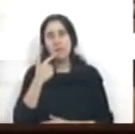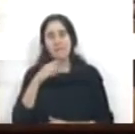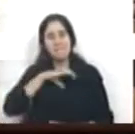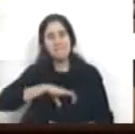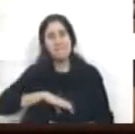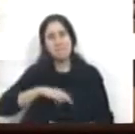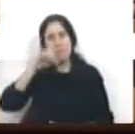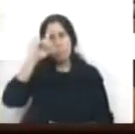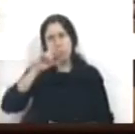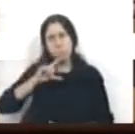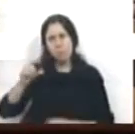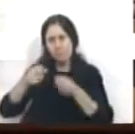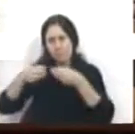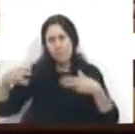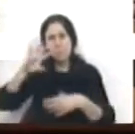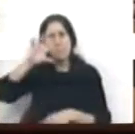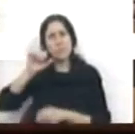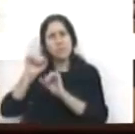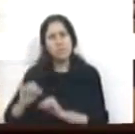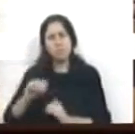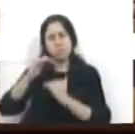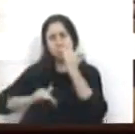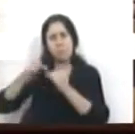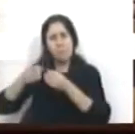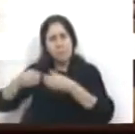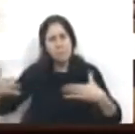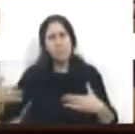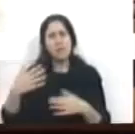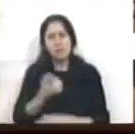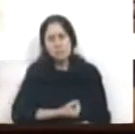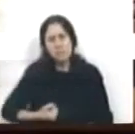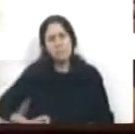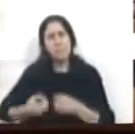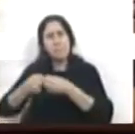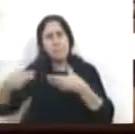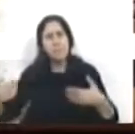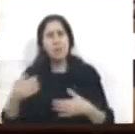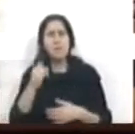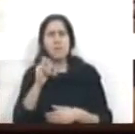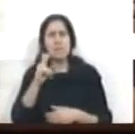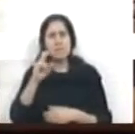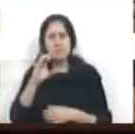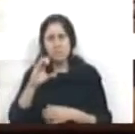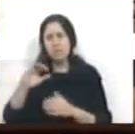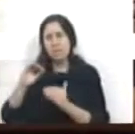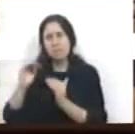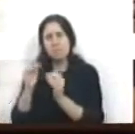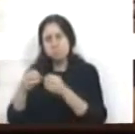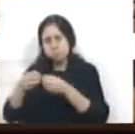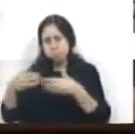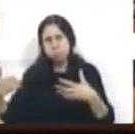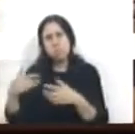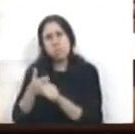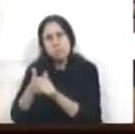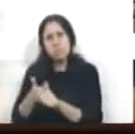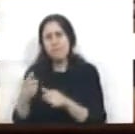no nosso país, mais desigualdades, mais desemprego, mais redução do IRC para os grandes grupos económicos, mais